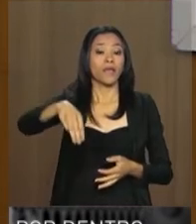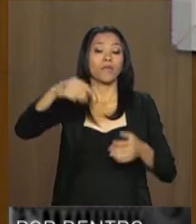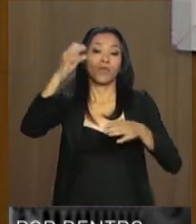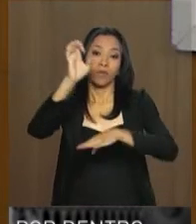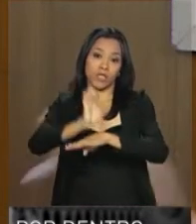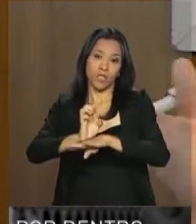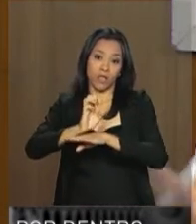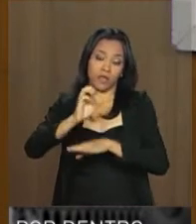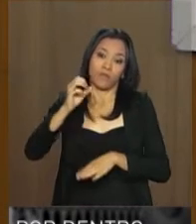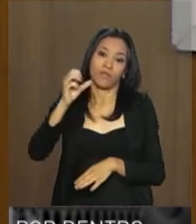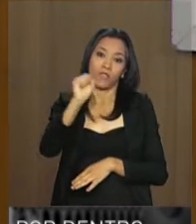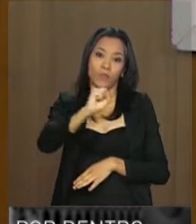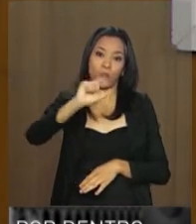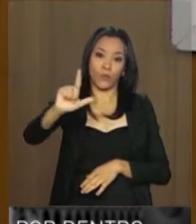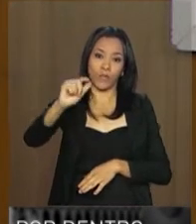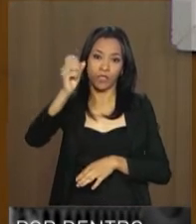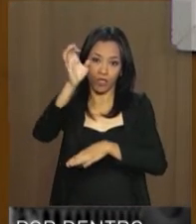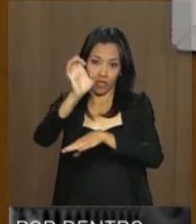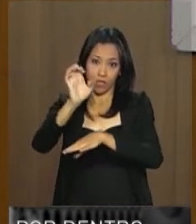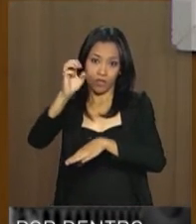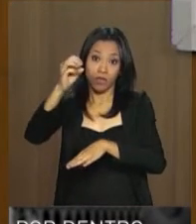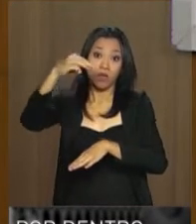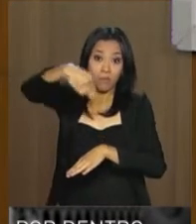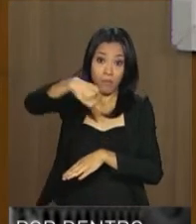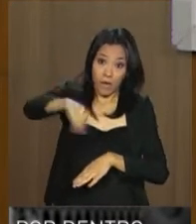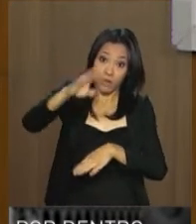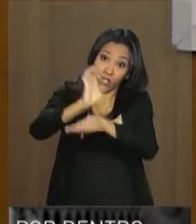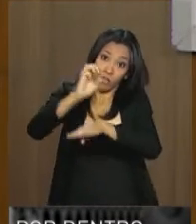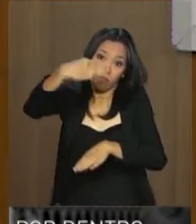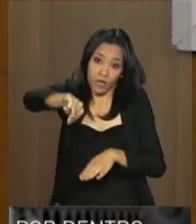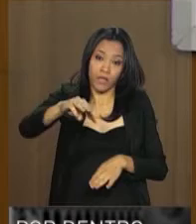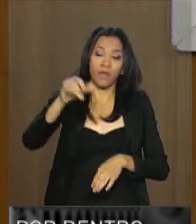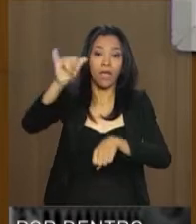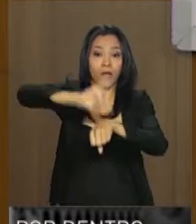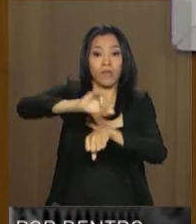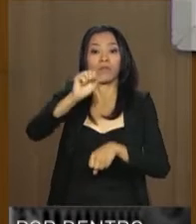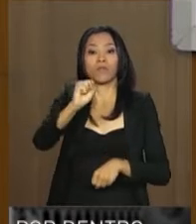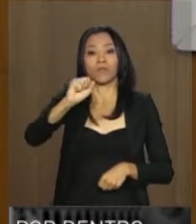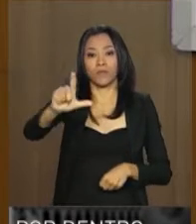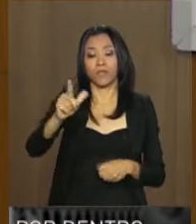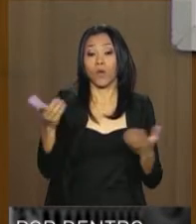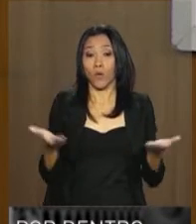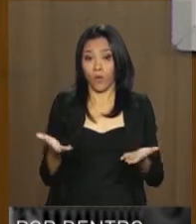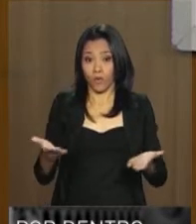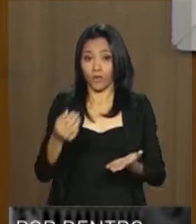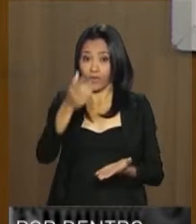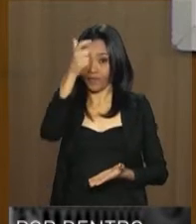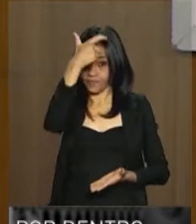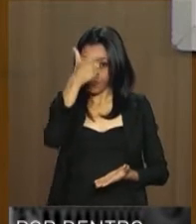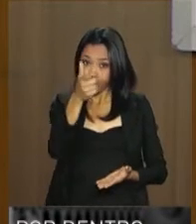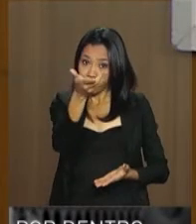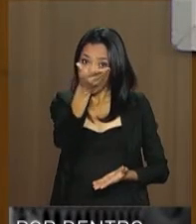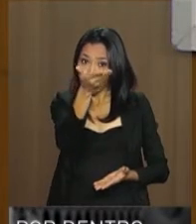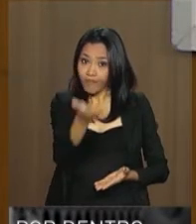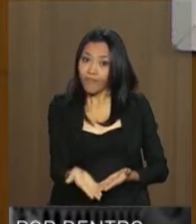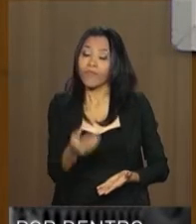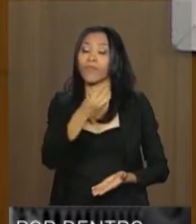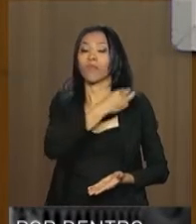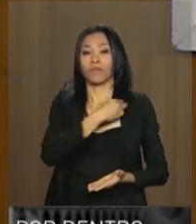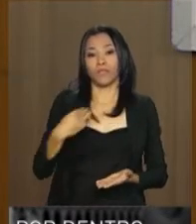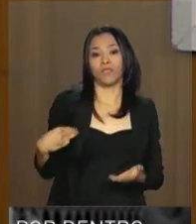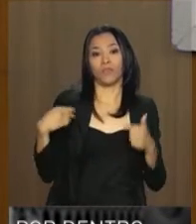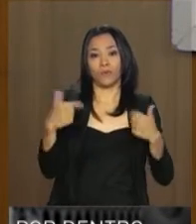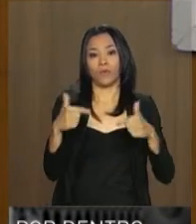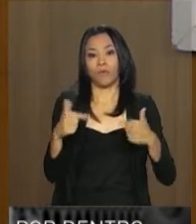maranhão você está acompanhando o programa por dentro do governo que hoje recebe o ministro do trabalho ronaldo nogueira estamos ao vivo também pela